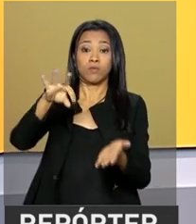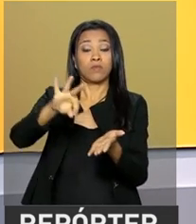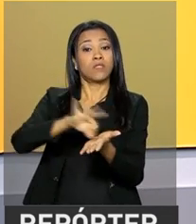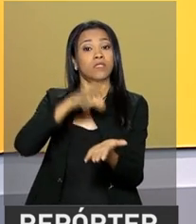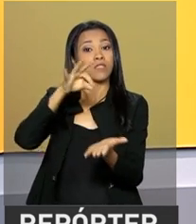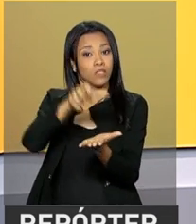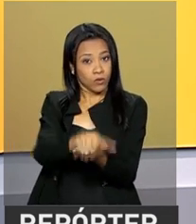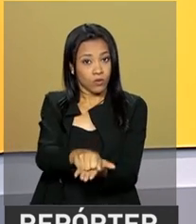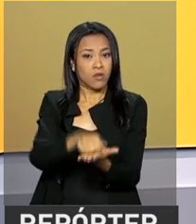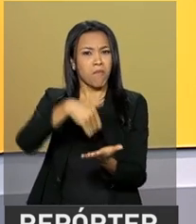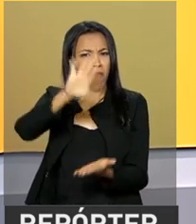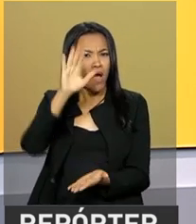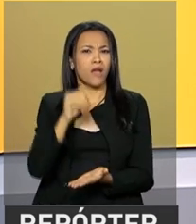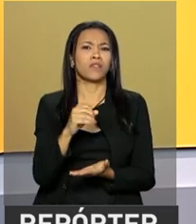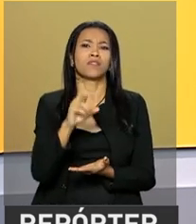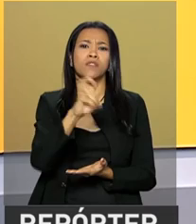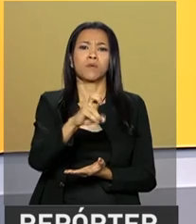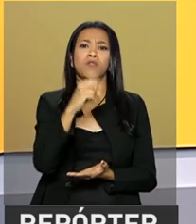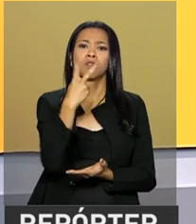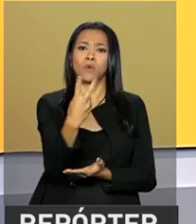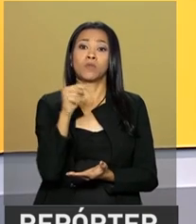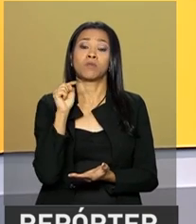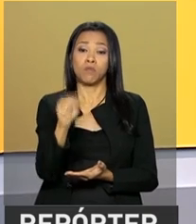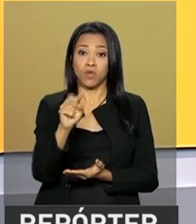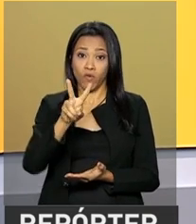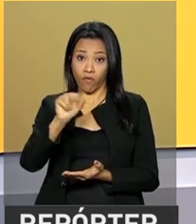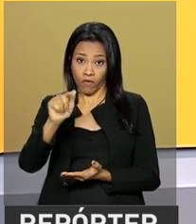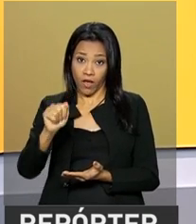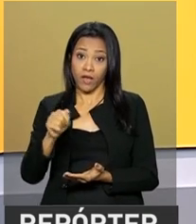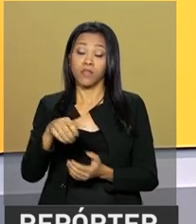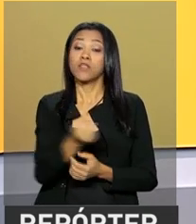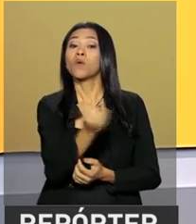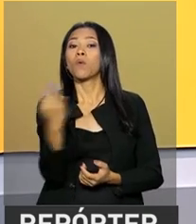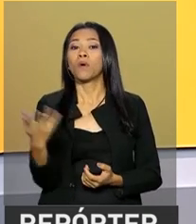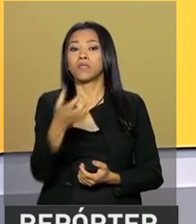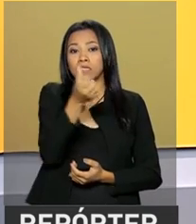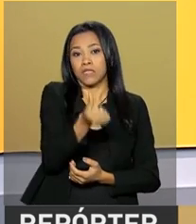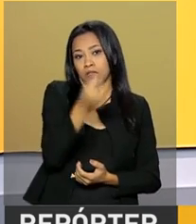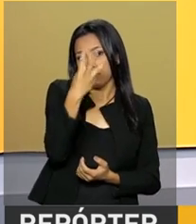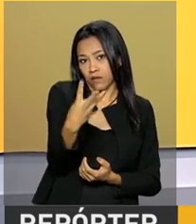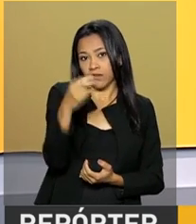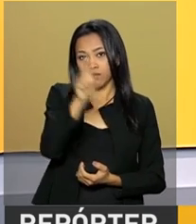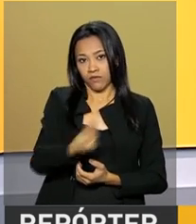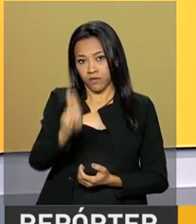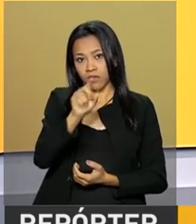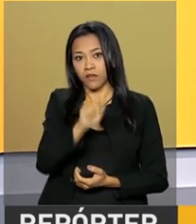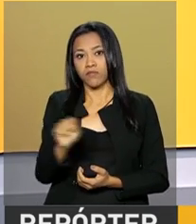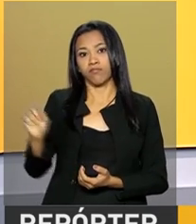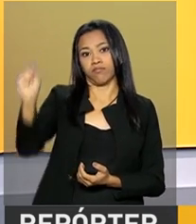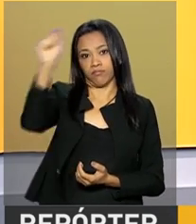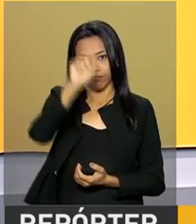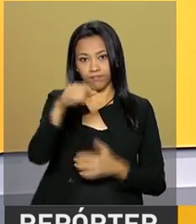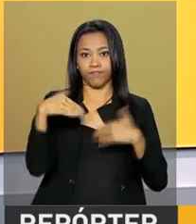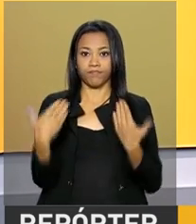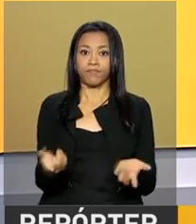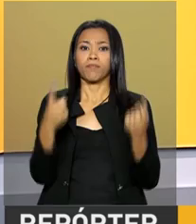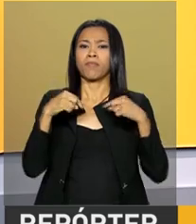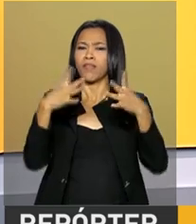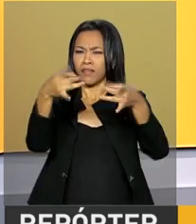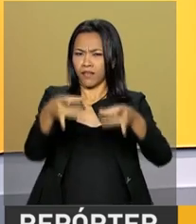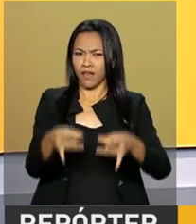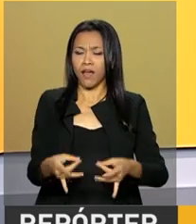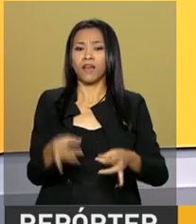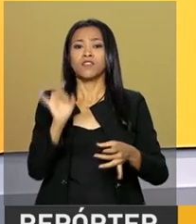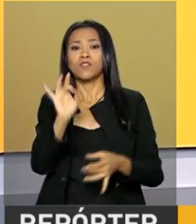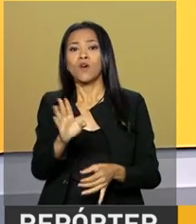quase 52.000 vagas em 63 instituições públicas de educação superior para todos os detalhes